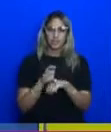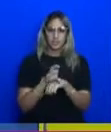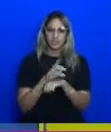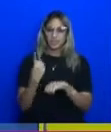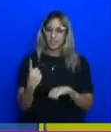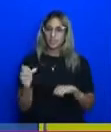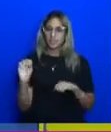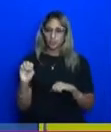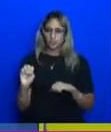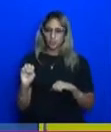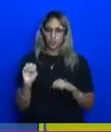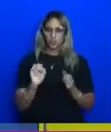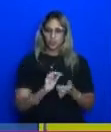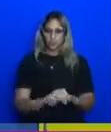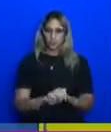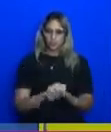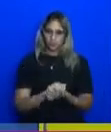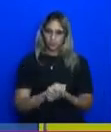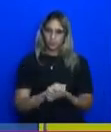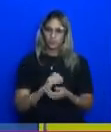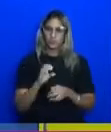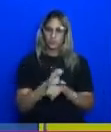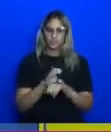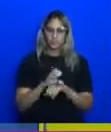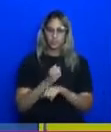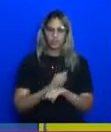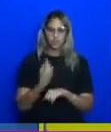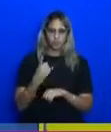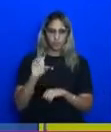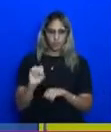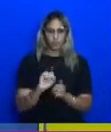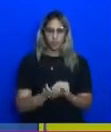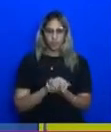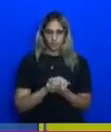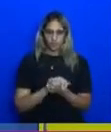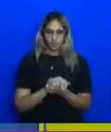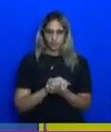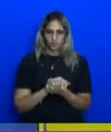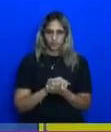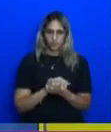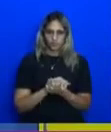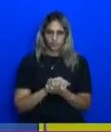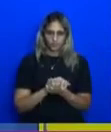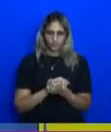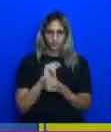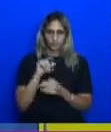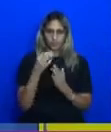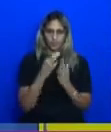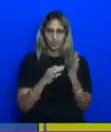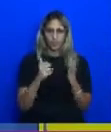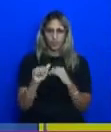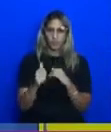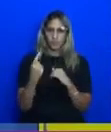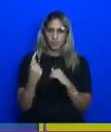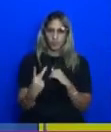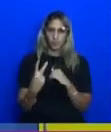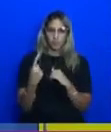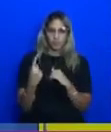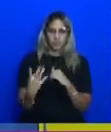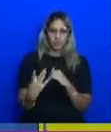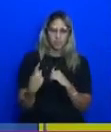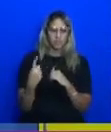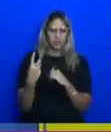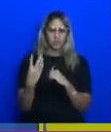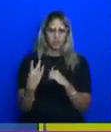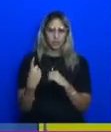Bola cinza, 18. Cinza número 18. Você leva prêmio acertando 11, 12, 13, 14